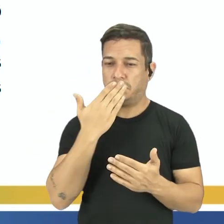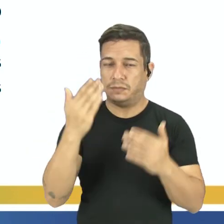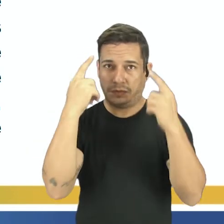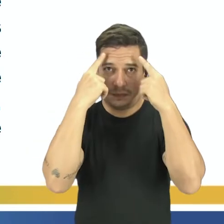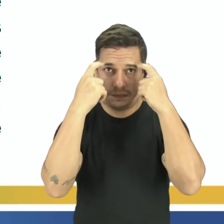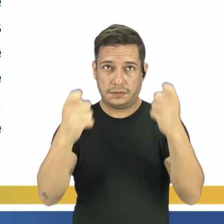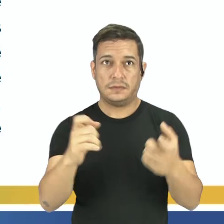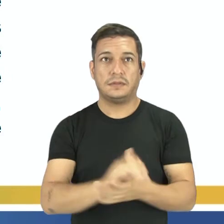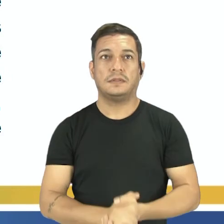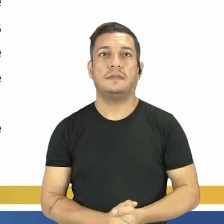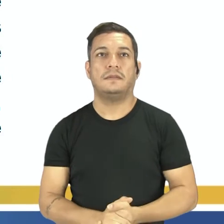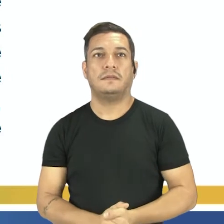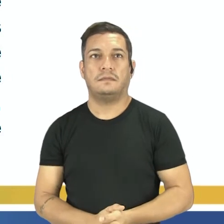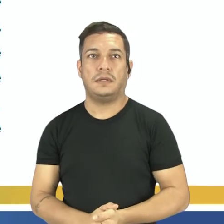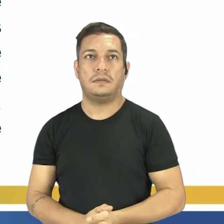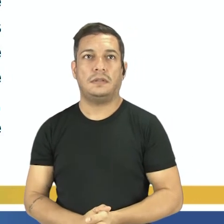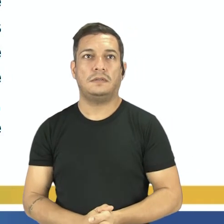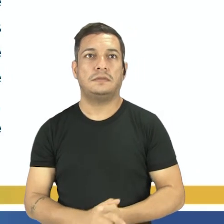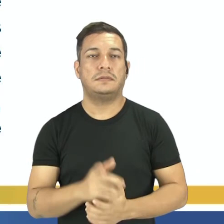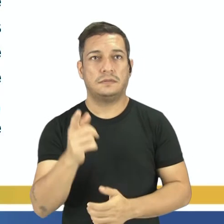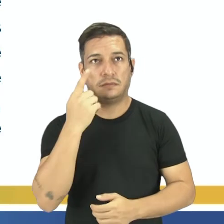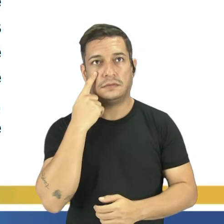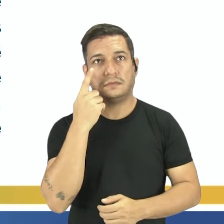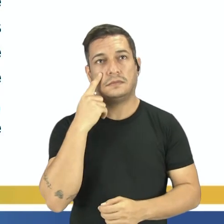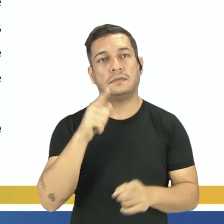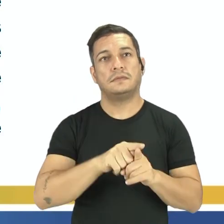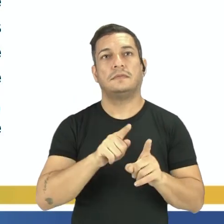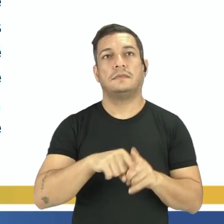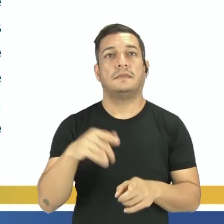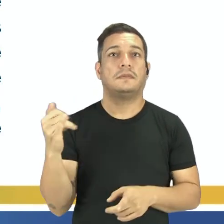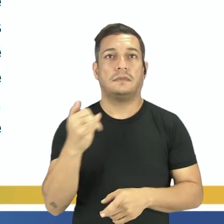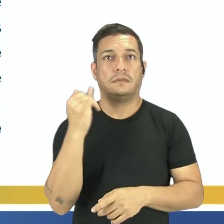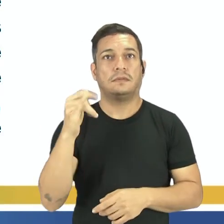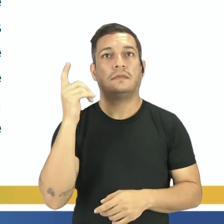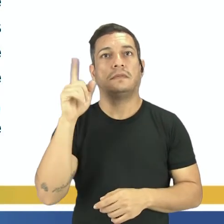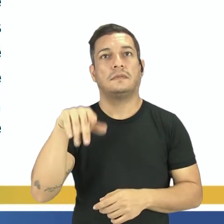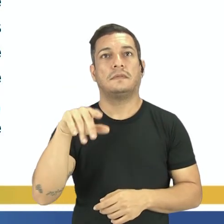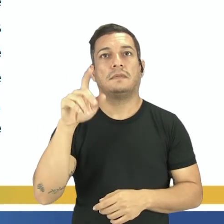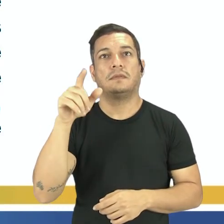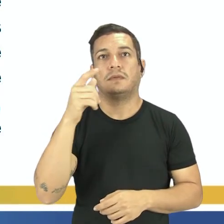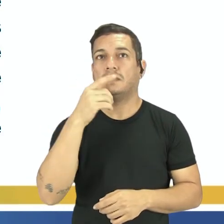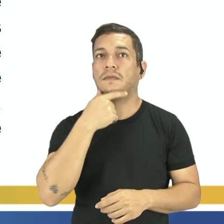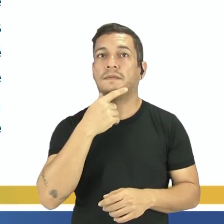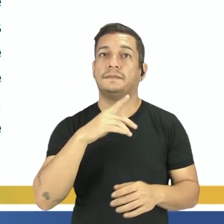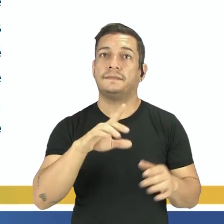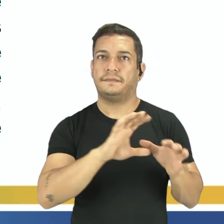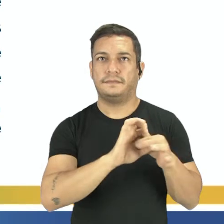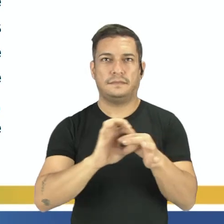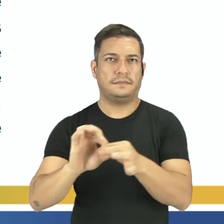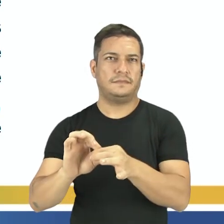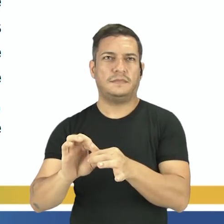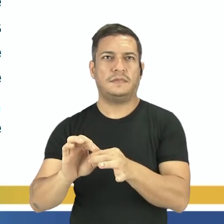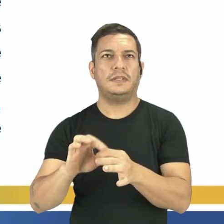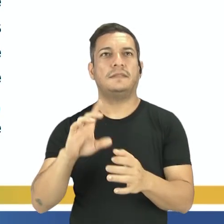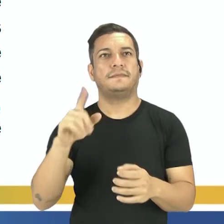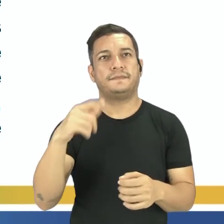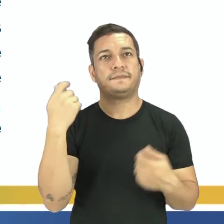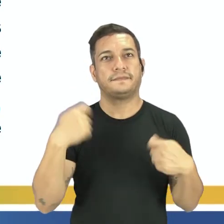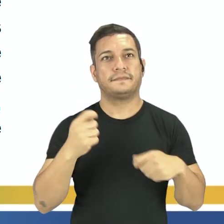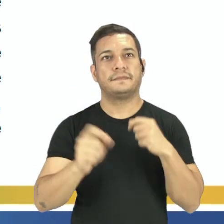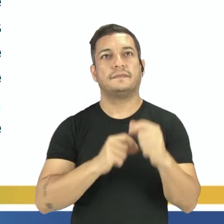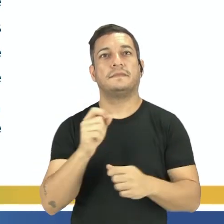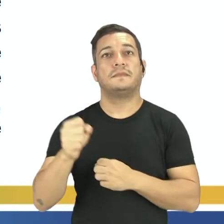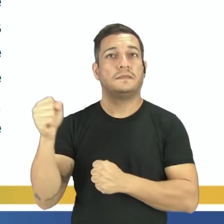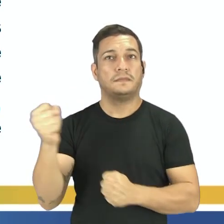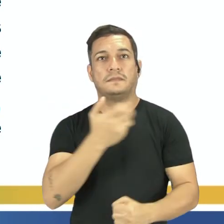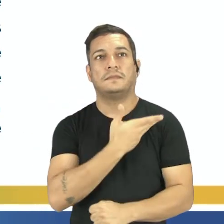violência. Visto isso, faz-se necessária a reversão de total contexto. Para isso, é preciso que o